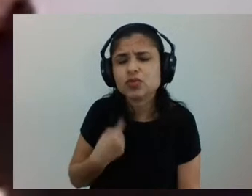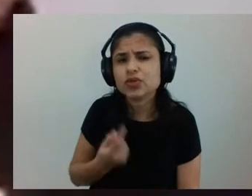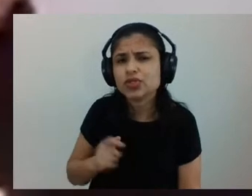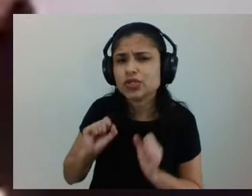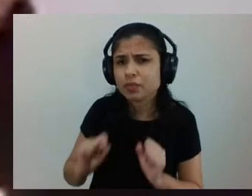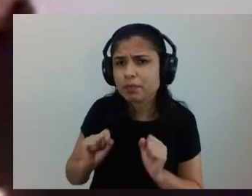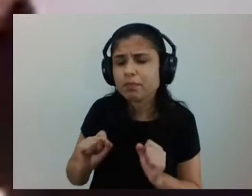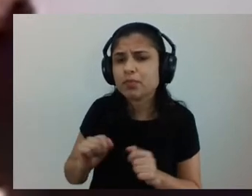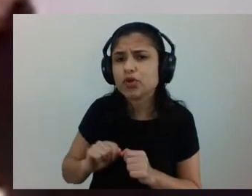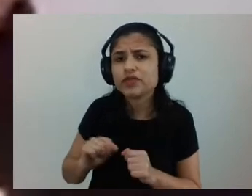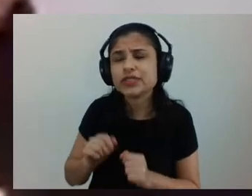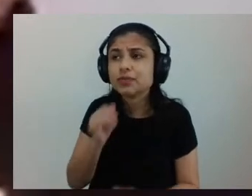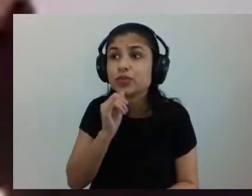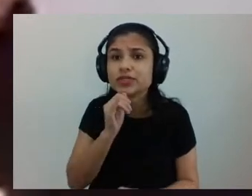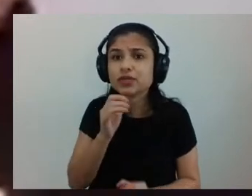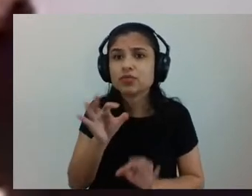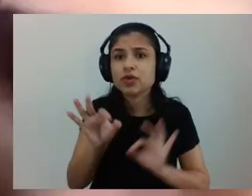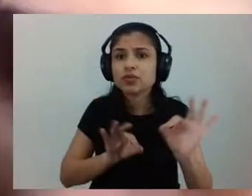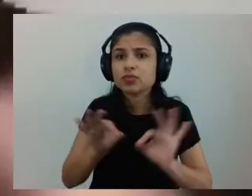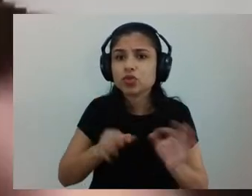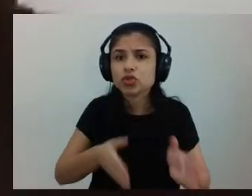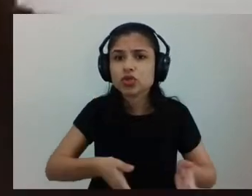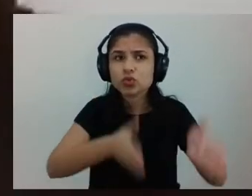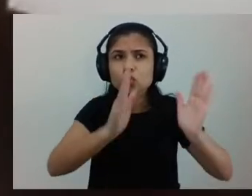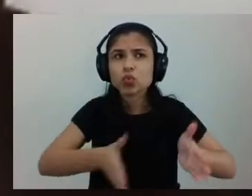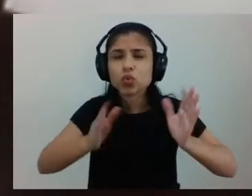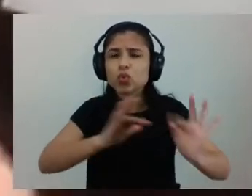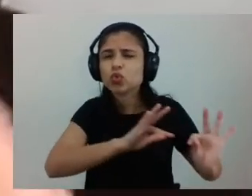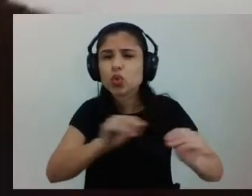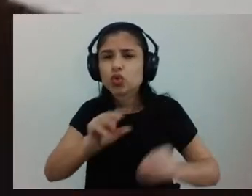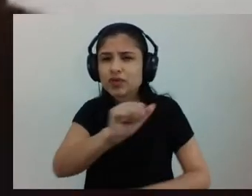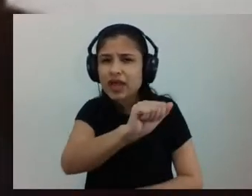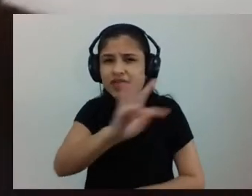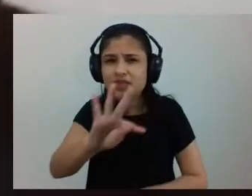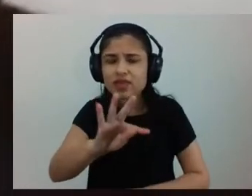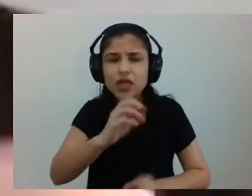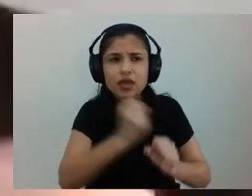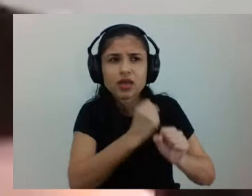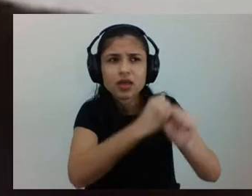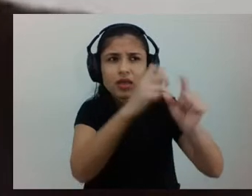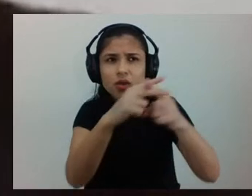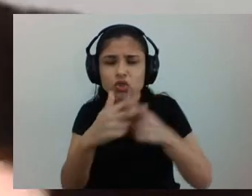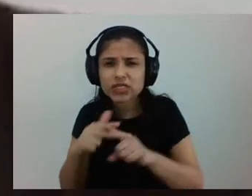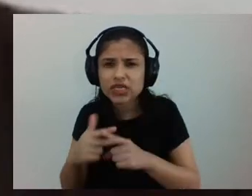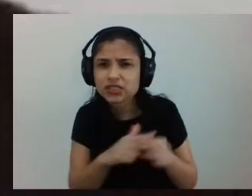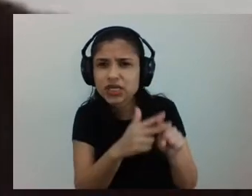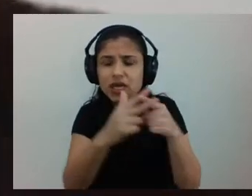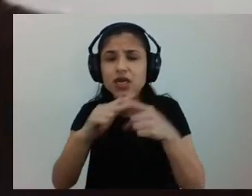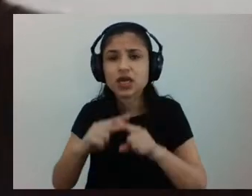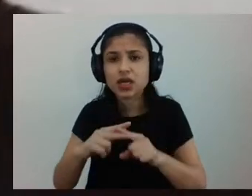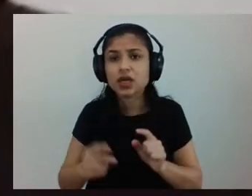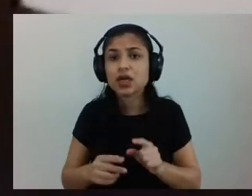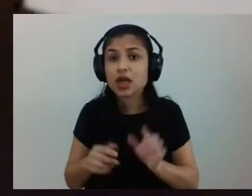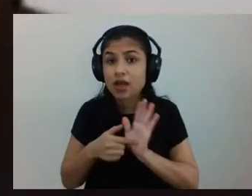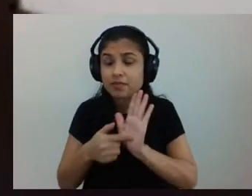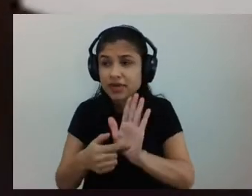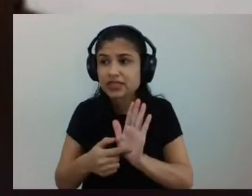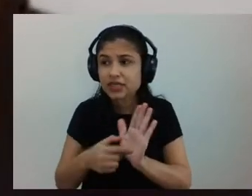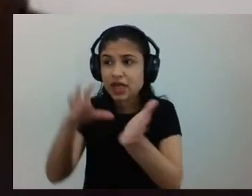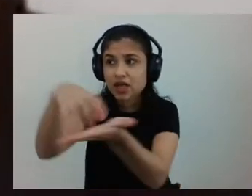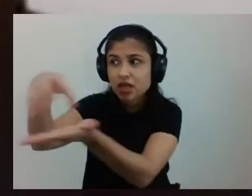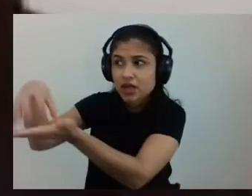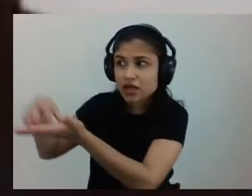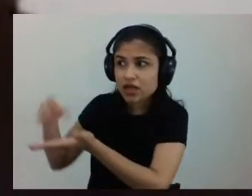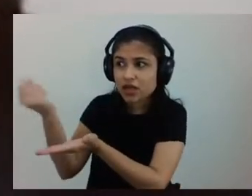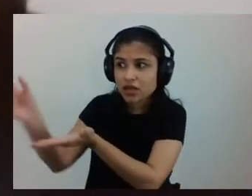um projeto de conserto de todos os ATs, tá? E apresentar nas diferentes fontes de financiamento lá fora,